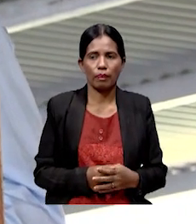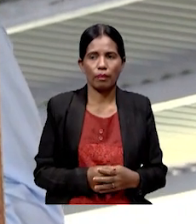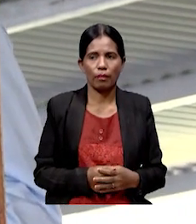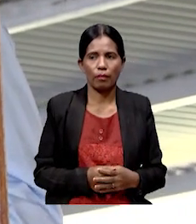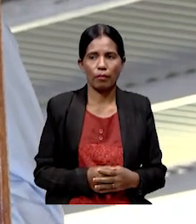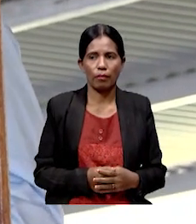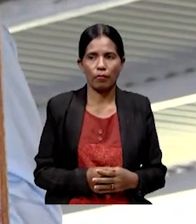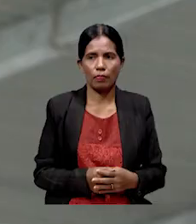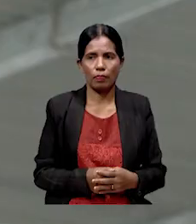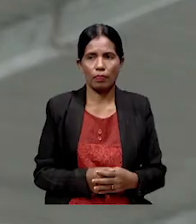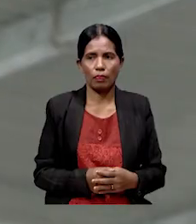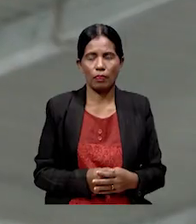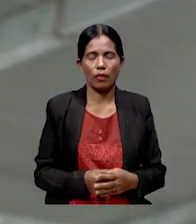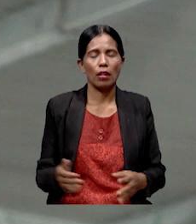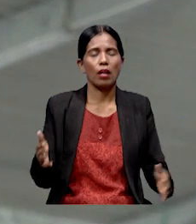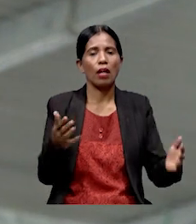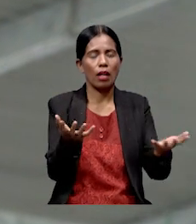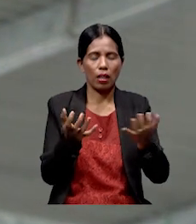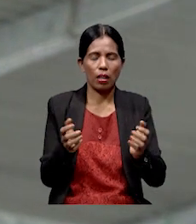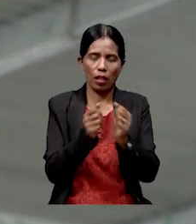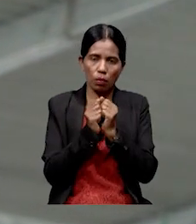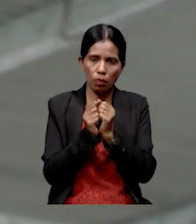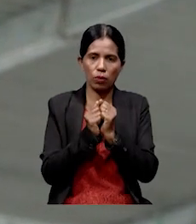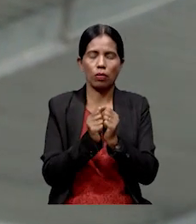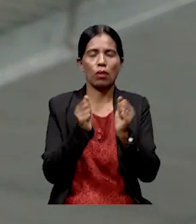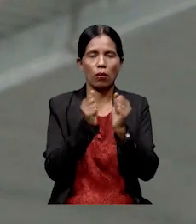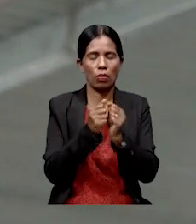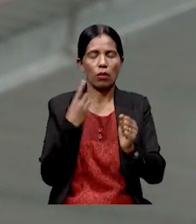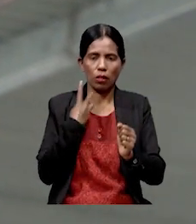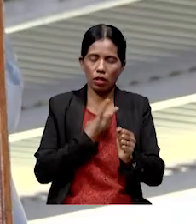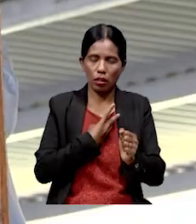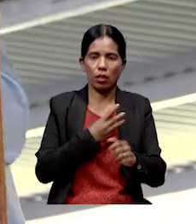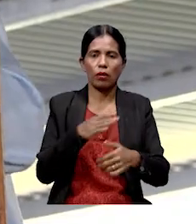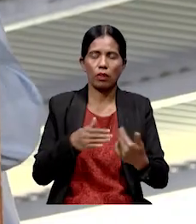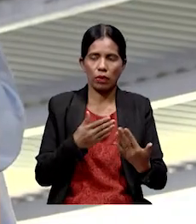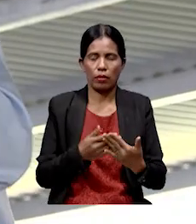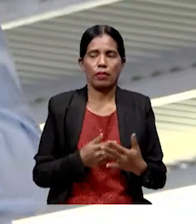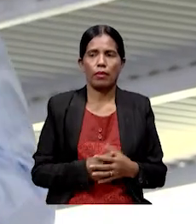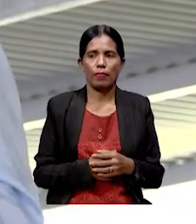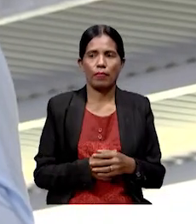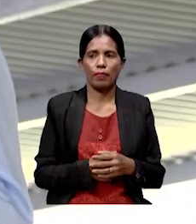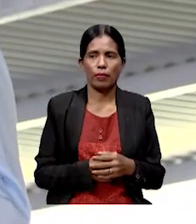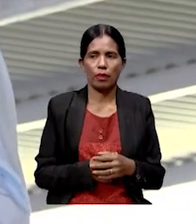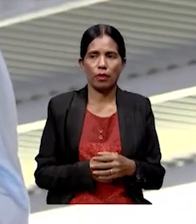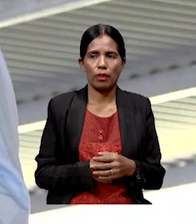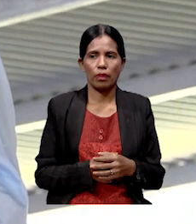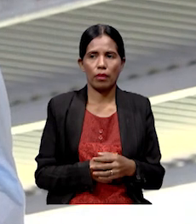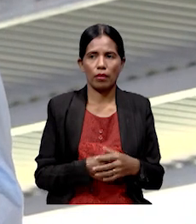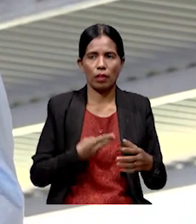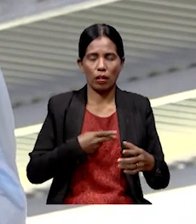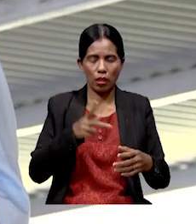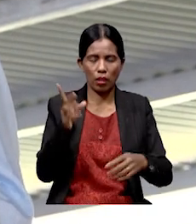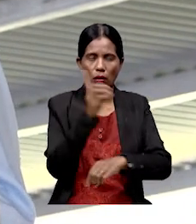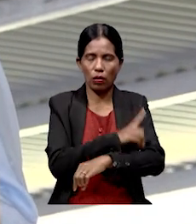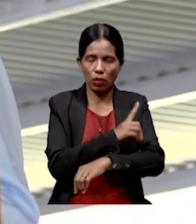aquela é muito coída. E a ralo, logo no dia, de nós, e